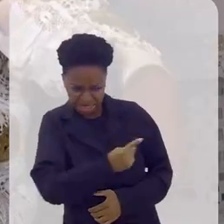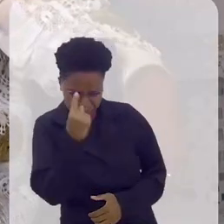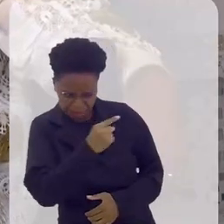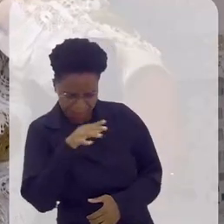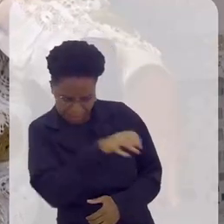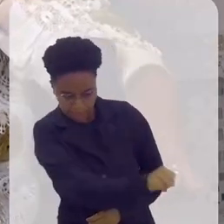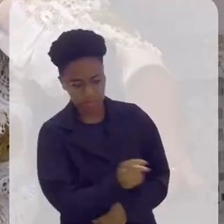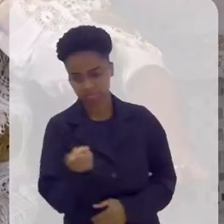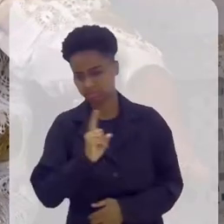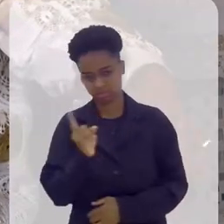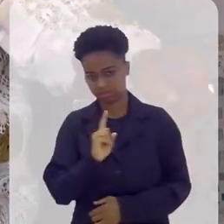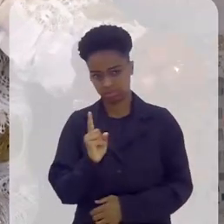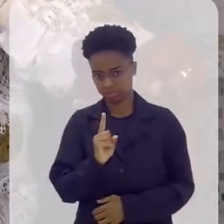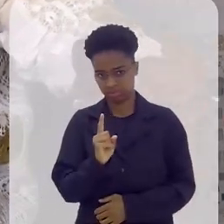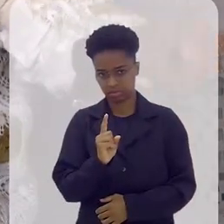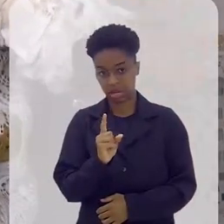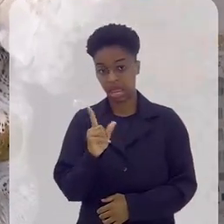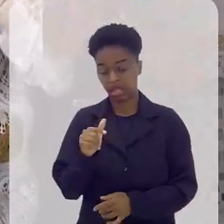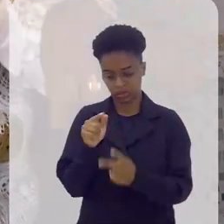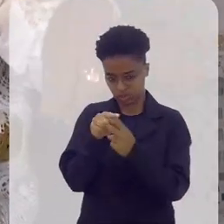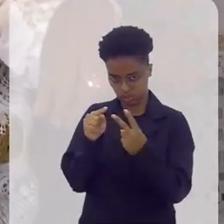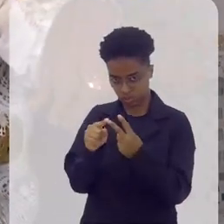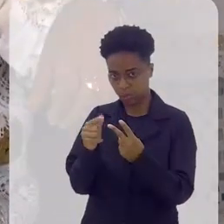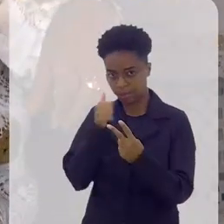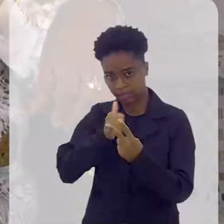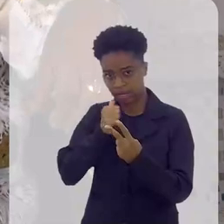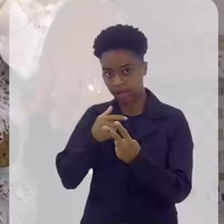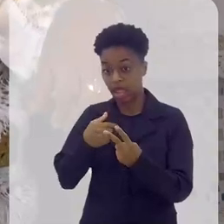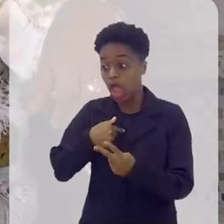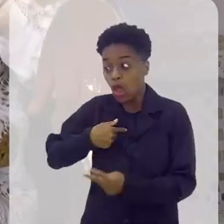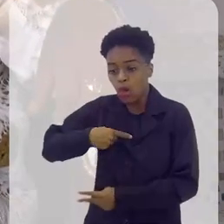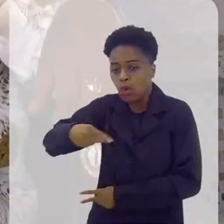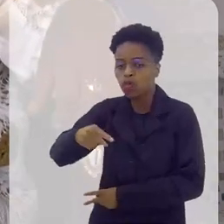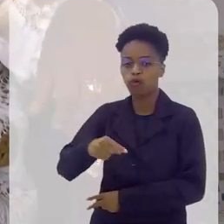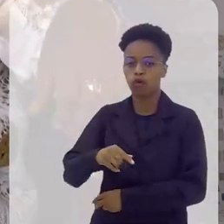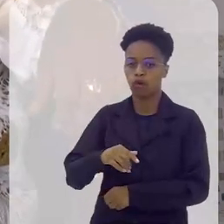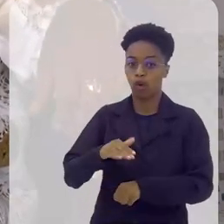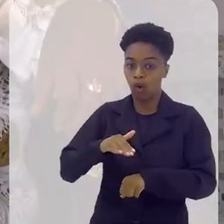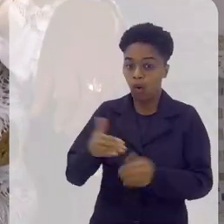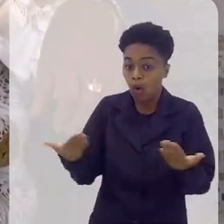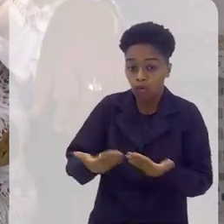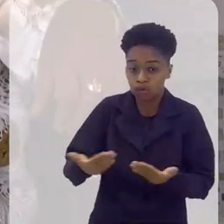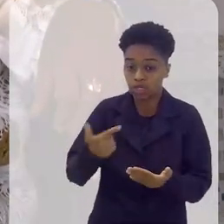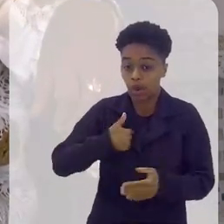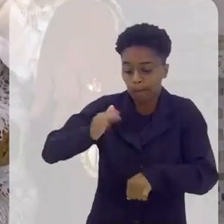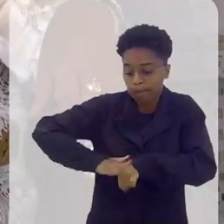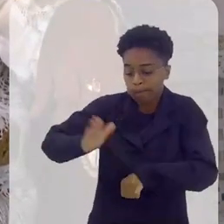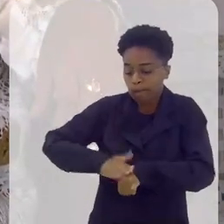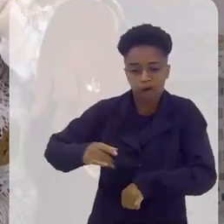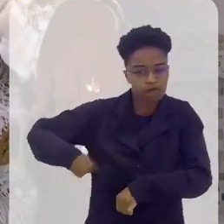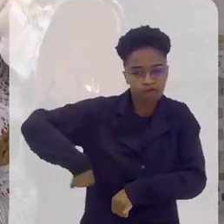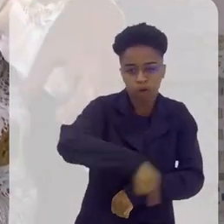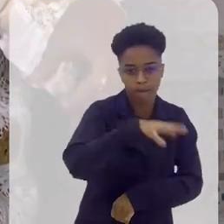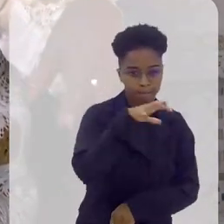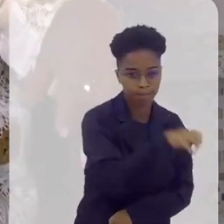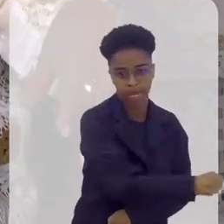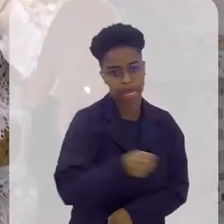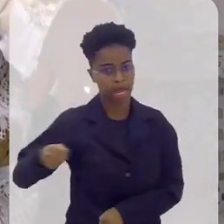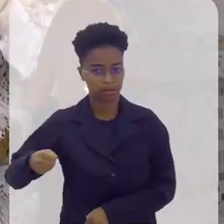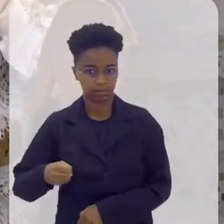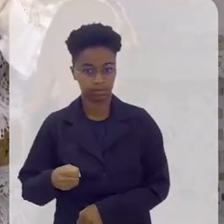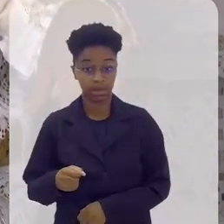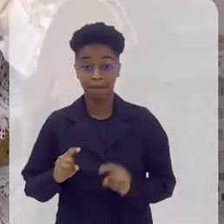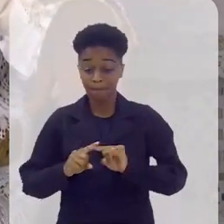vou mais mandar nem Edna nem Penha, que eram as meninas. Quem vai hoje sou eu, pegar ele lá dentro. Quando